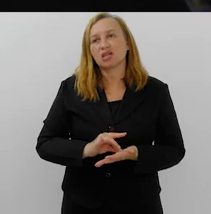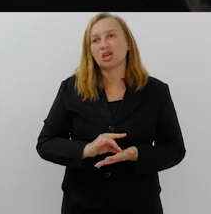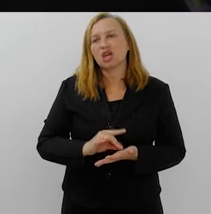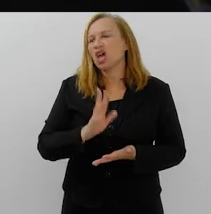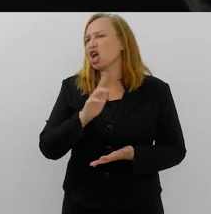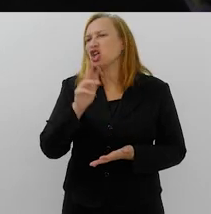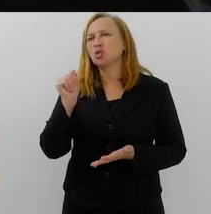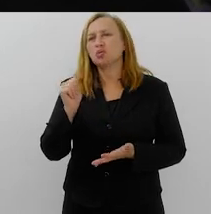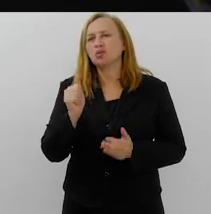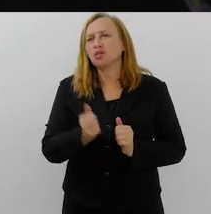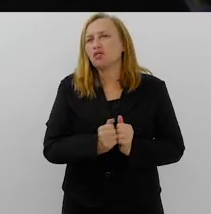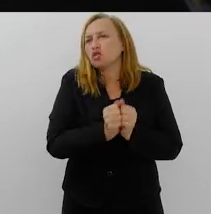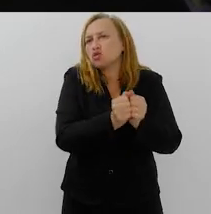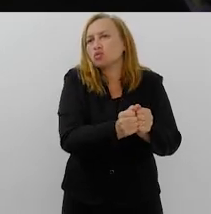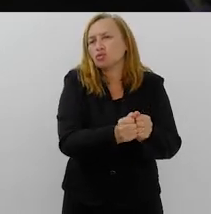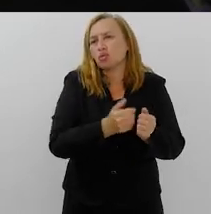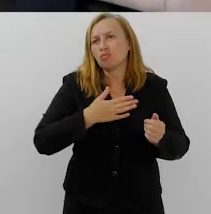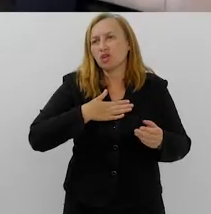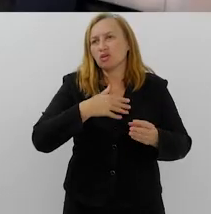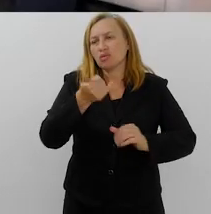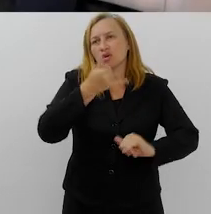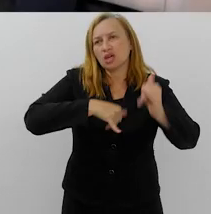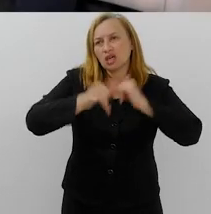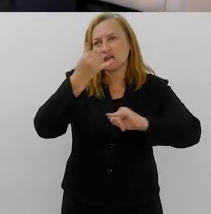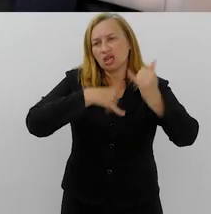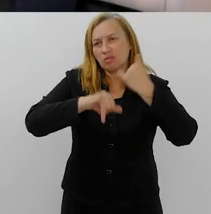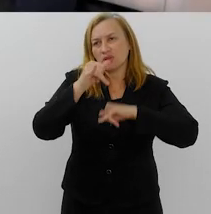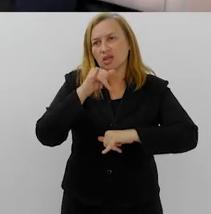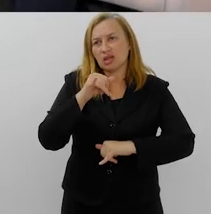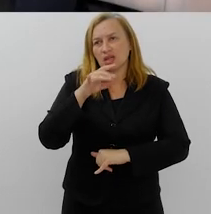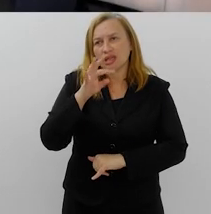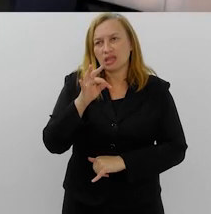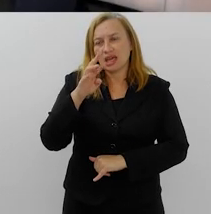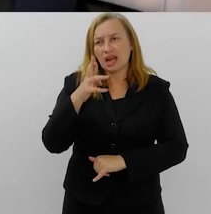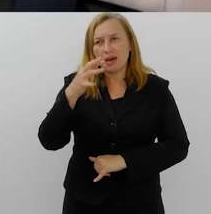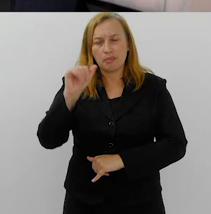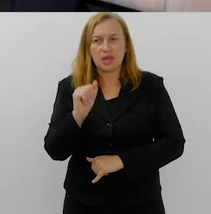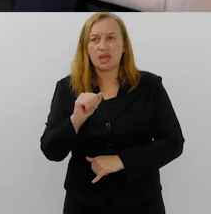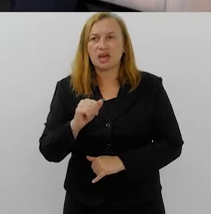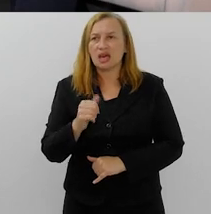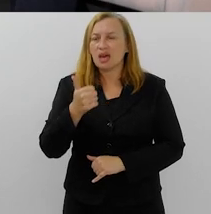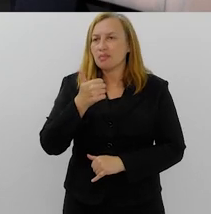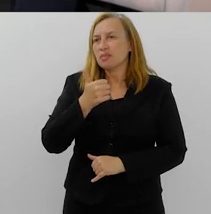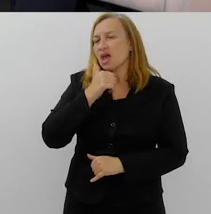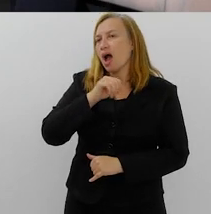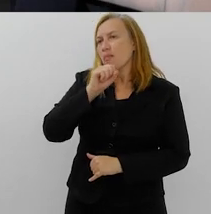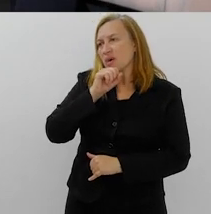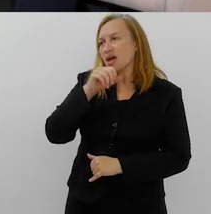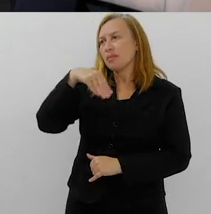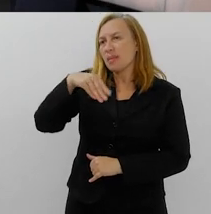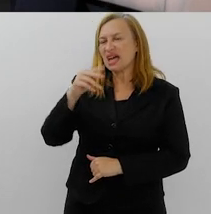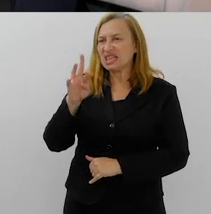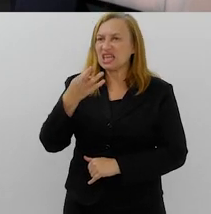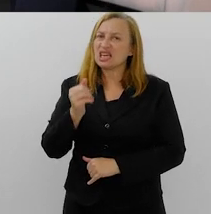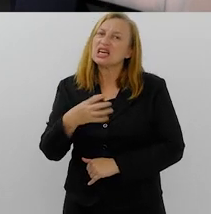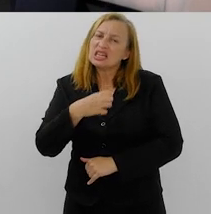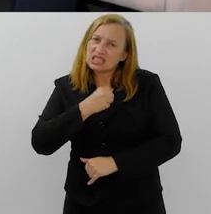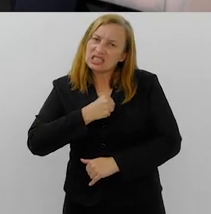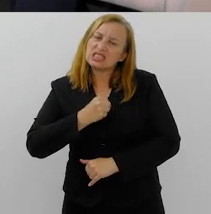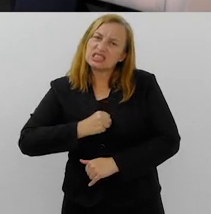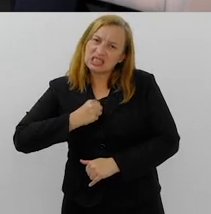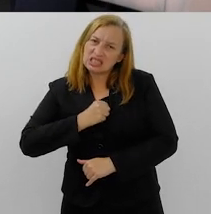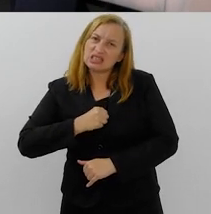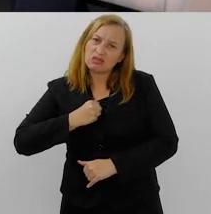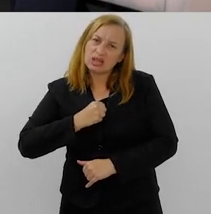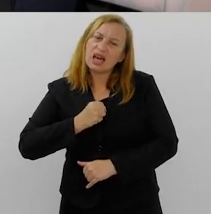eu não tive eu ele nunca me acompanhou em quimioterapia era minha mãe e minha madrinha fez falta sim mas não